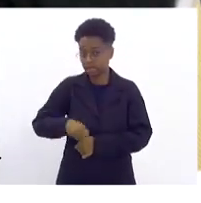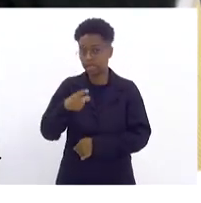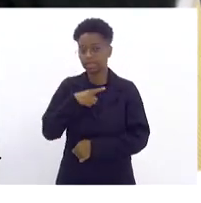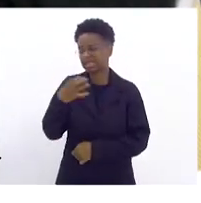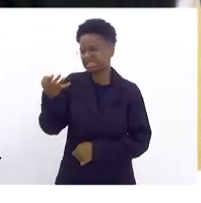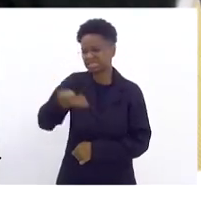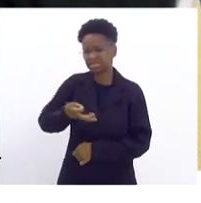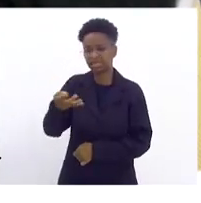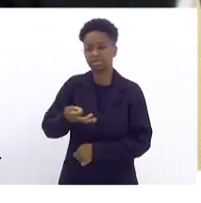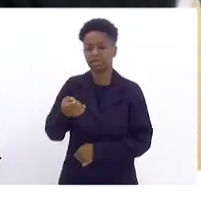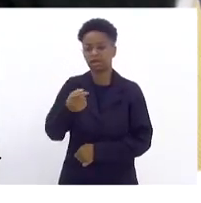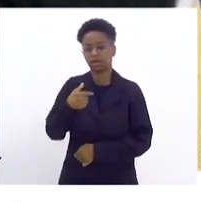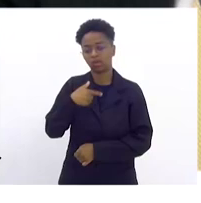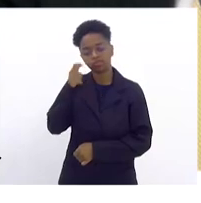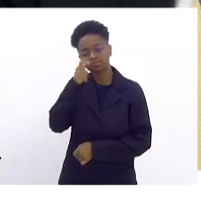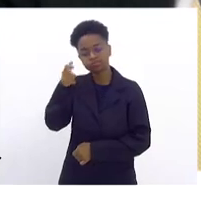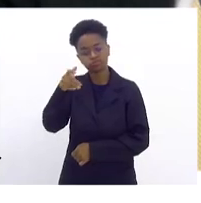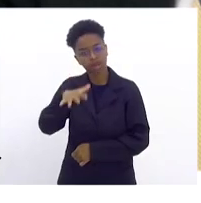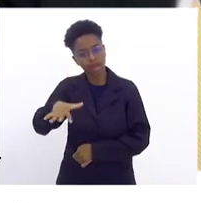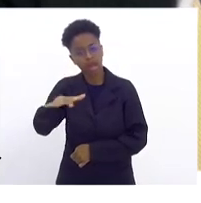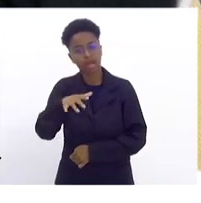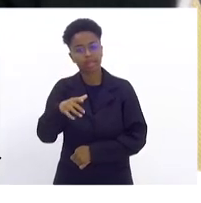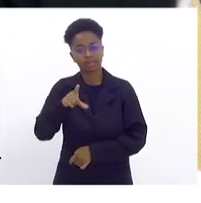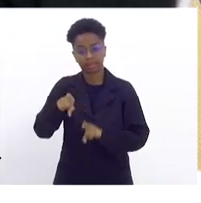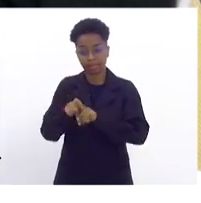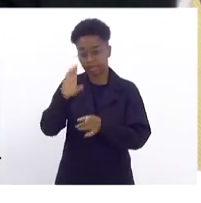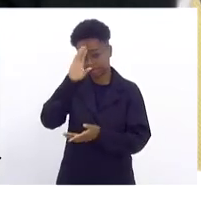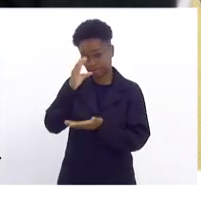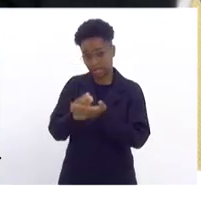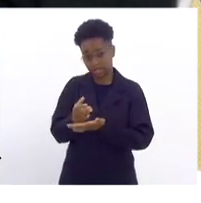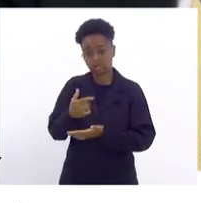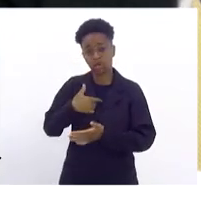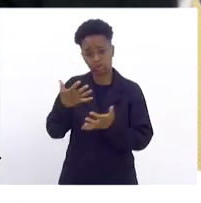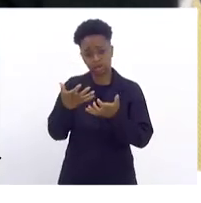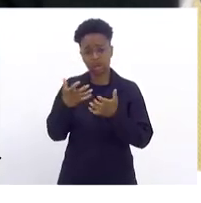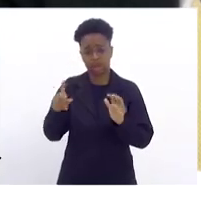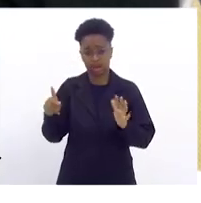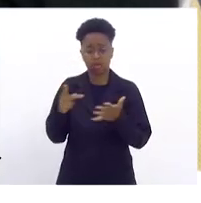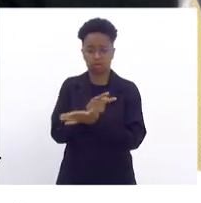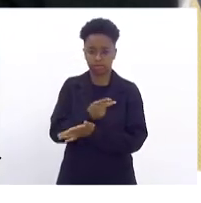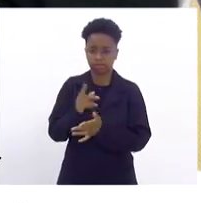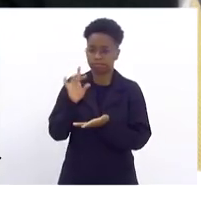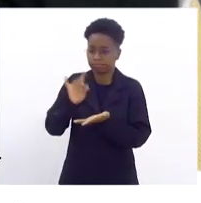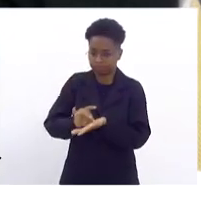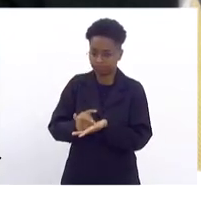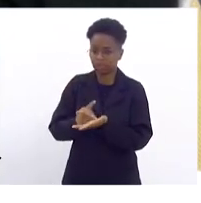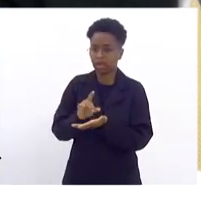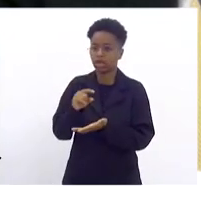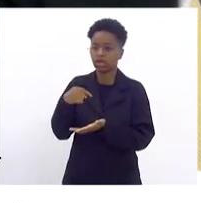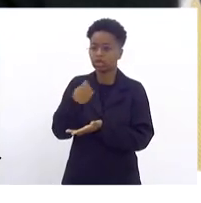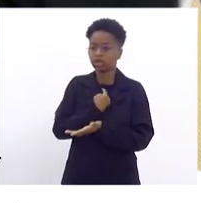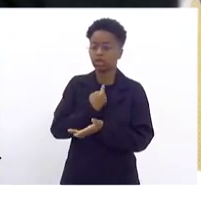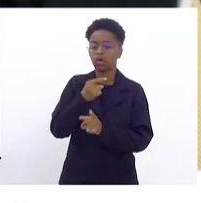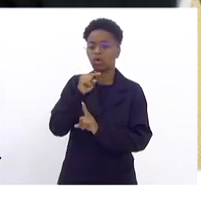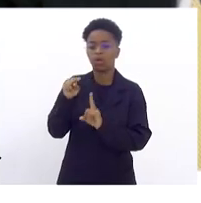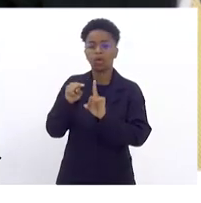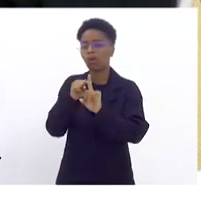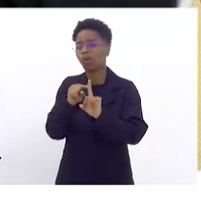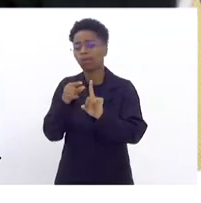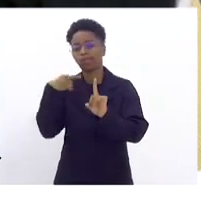que eu sou muito interessado nessa tese e quero muito fazer valer a prerrogativa nossa como